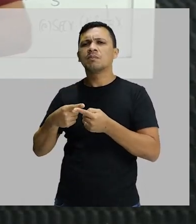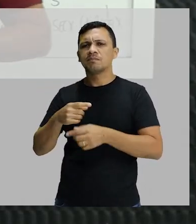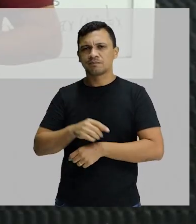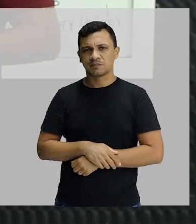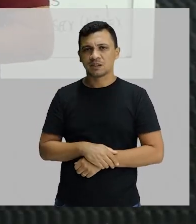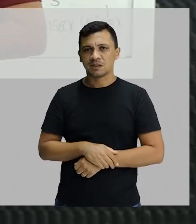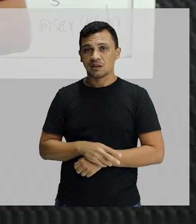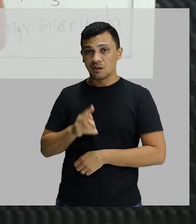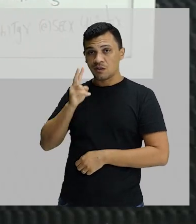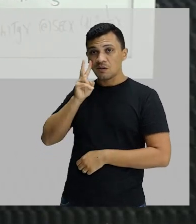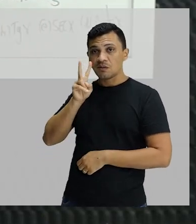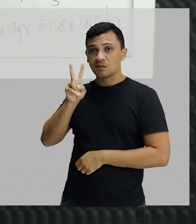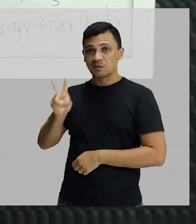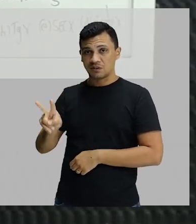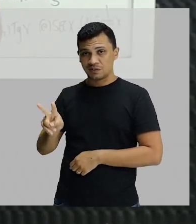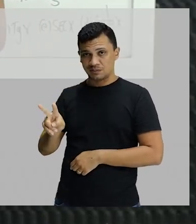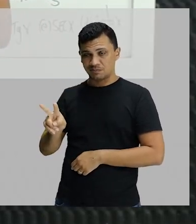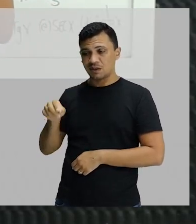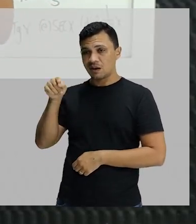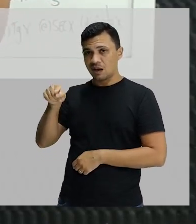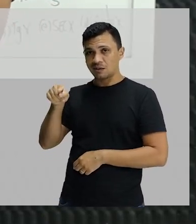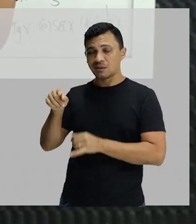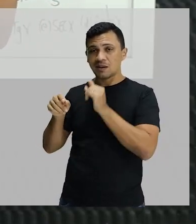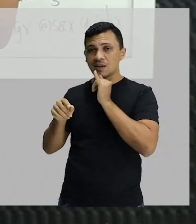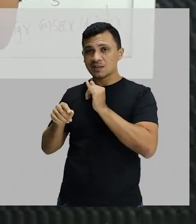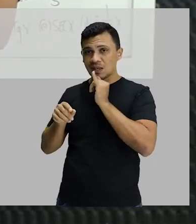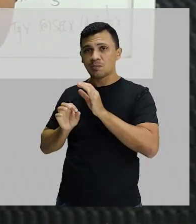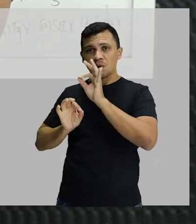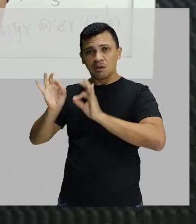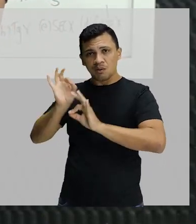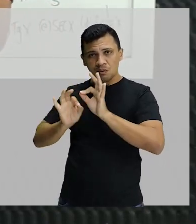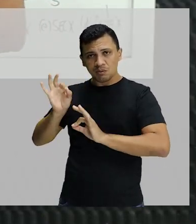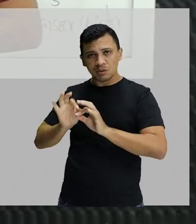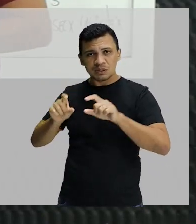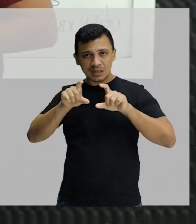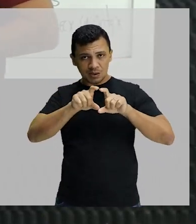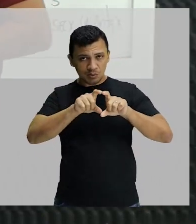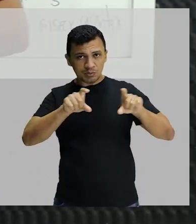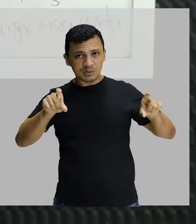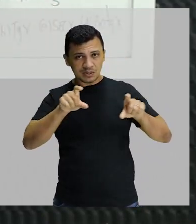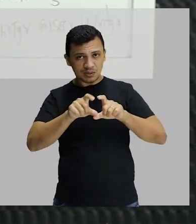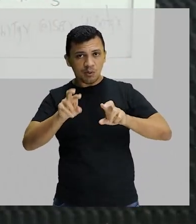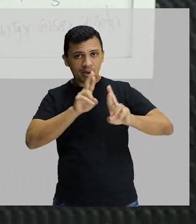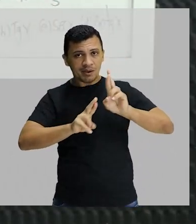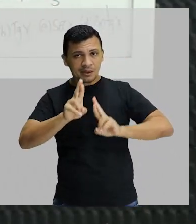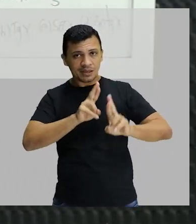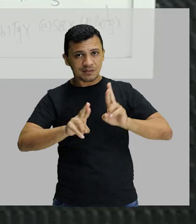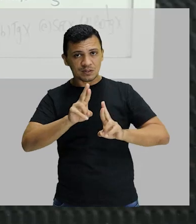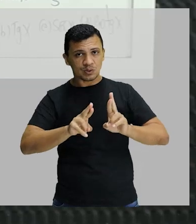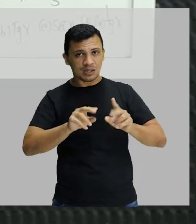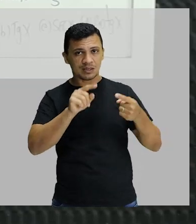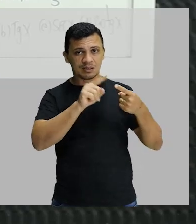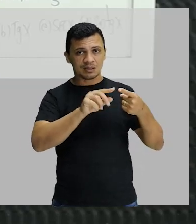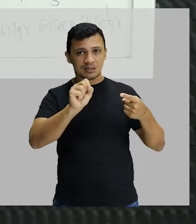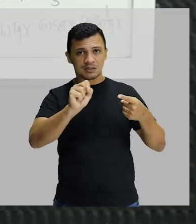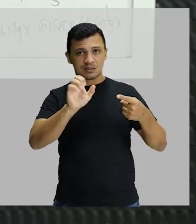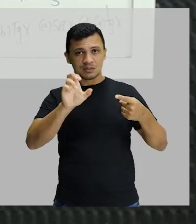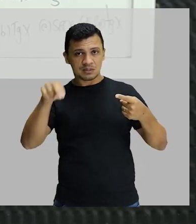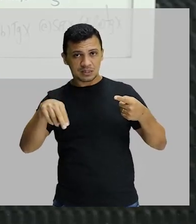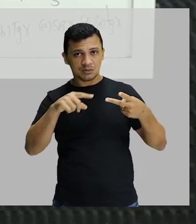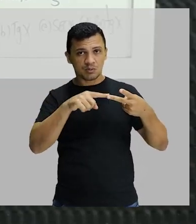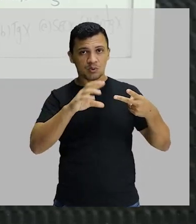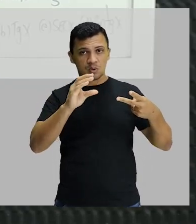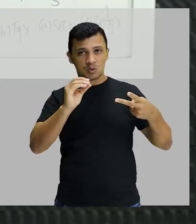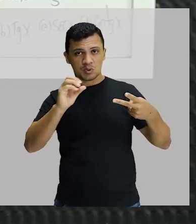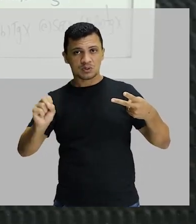a gente vai, através dessa situação, montar uma expressão que relaciona o seno com o cosseno. Então, se você observar bem, eu formei